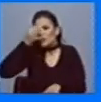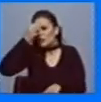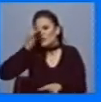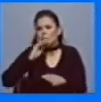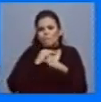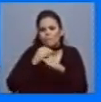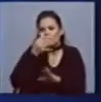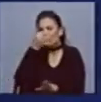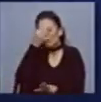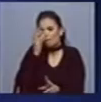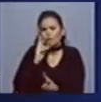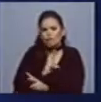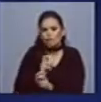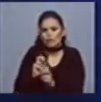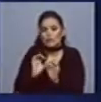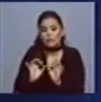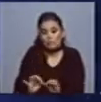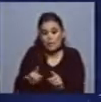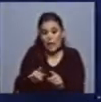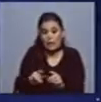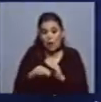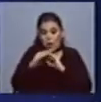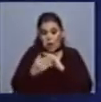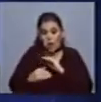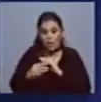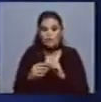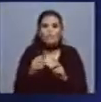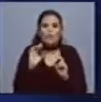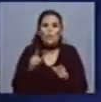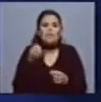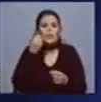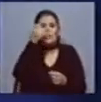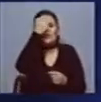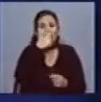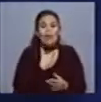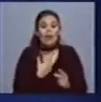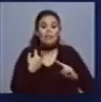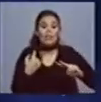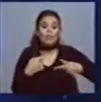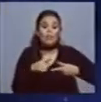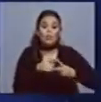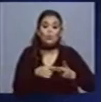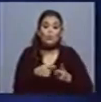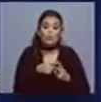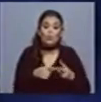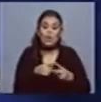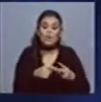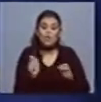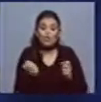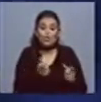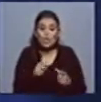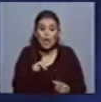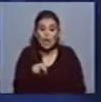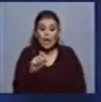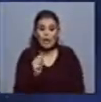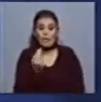para detectar precisamente estas ondas gravitacionais. Esta história começa da seguinte maneira: quando nós temos duas estrelas de neutrões muito densas, elas,